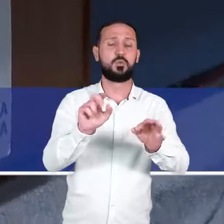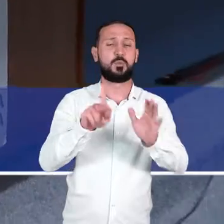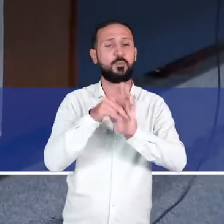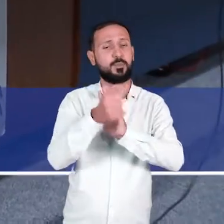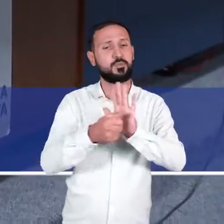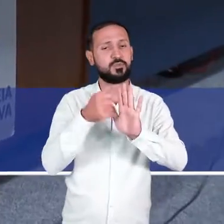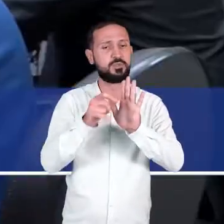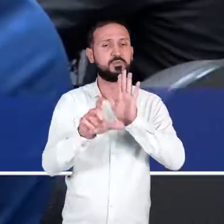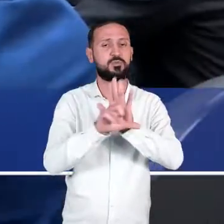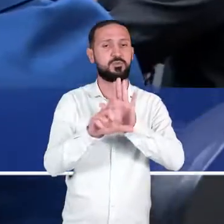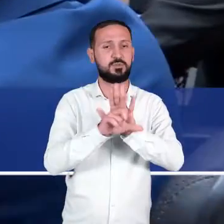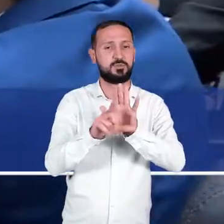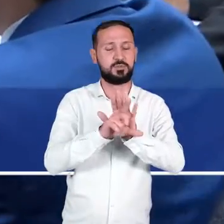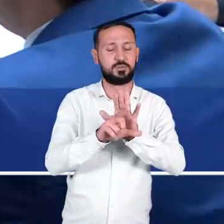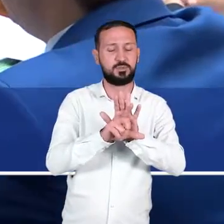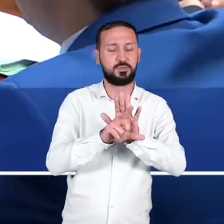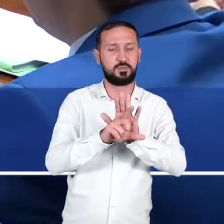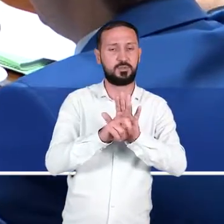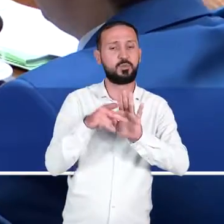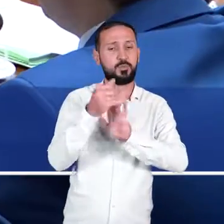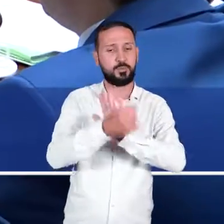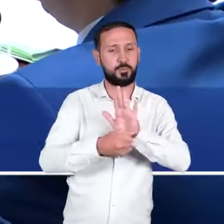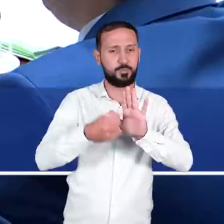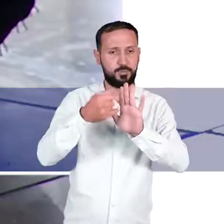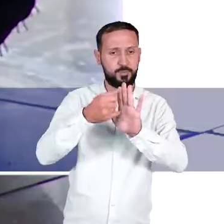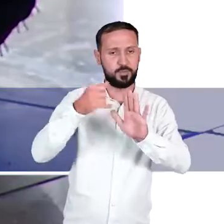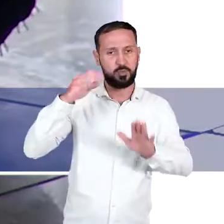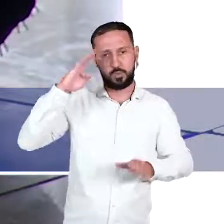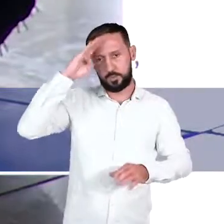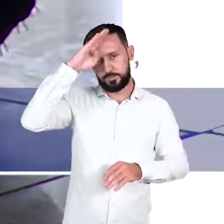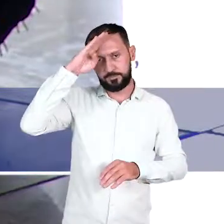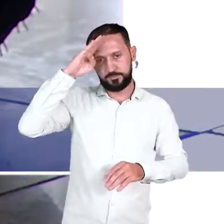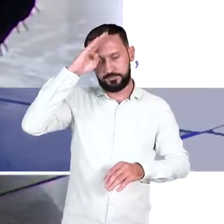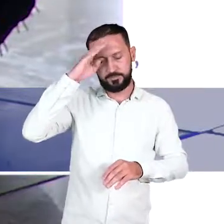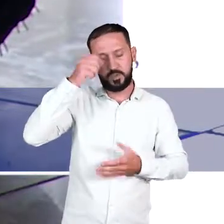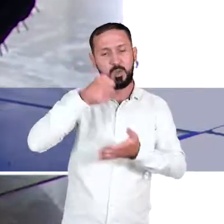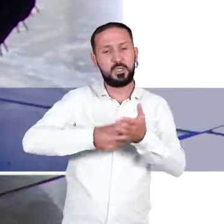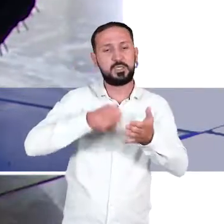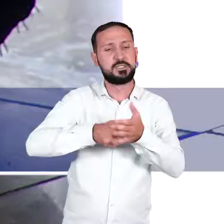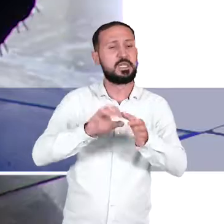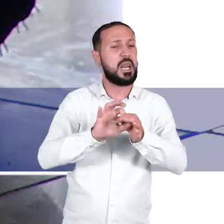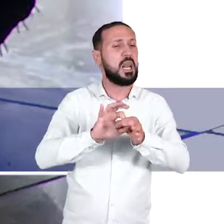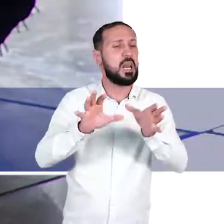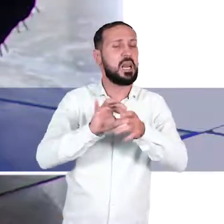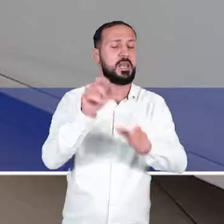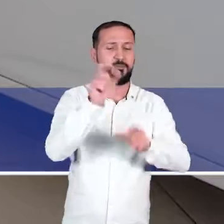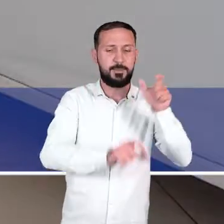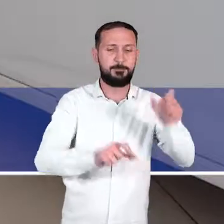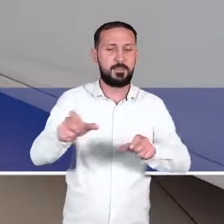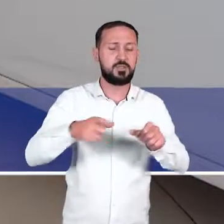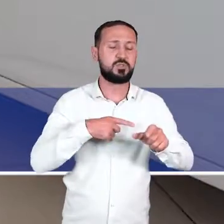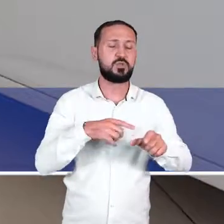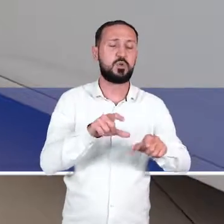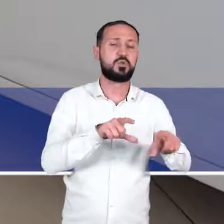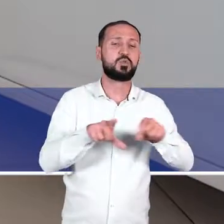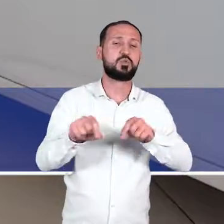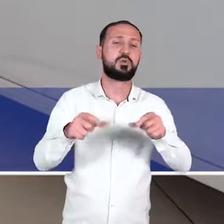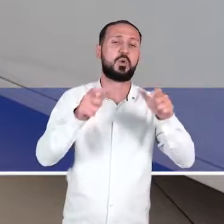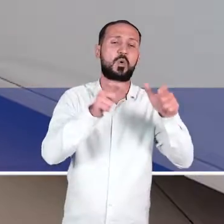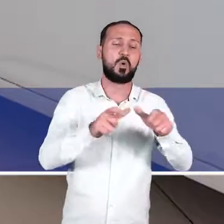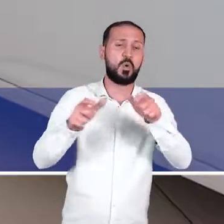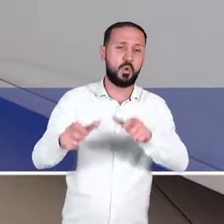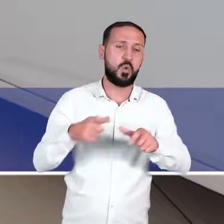ao projeto de lei de autoria do deputado Cabalmi do PT, que garante o direito de livre escolha entre concessionárias